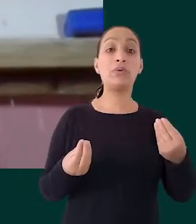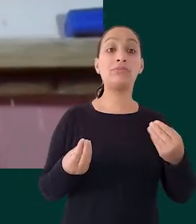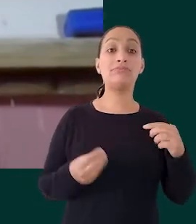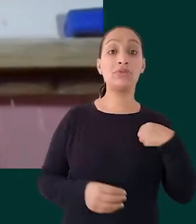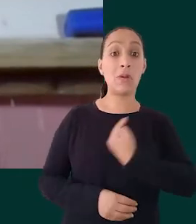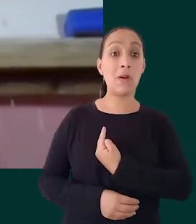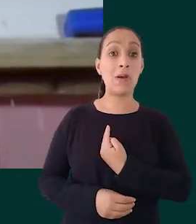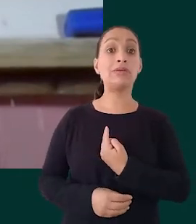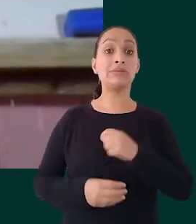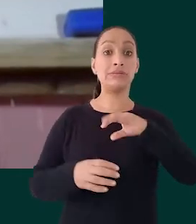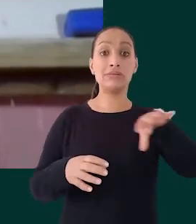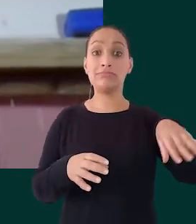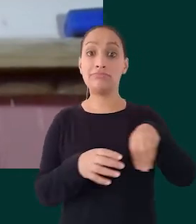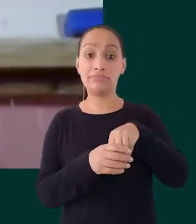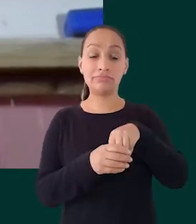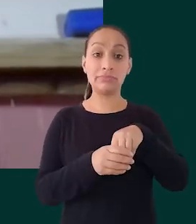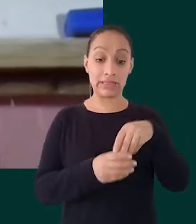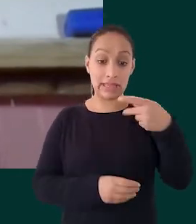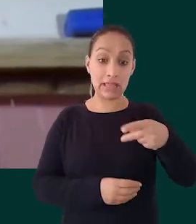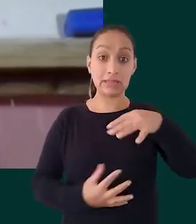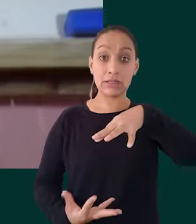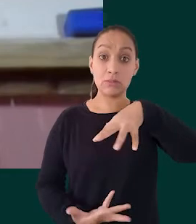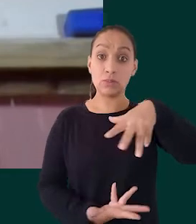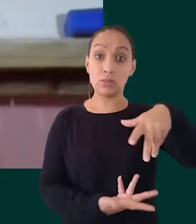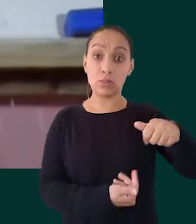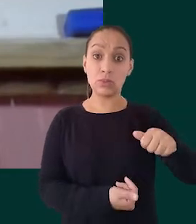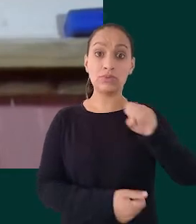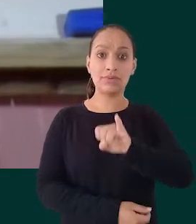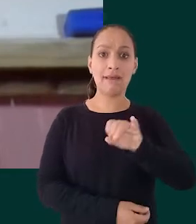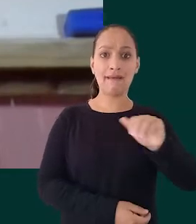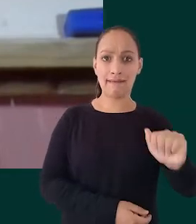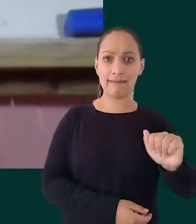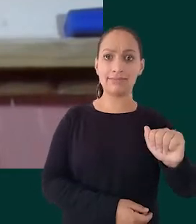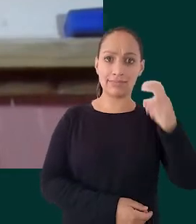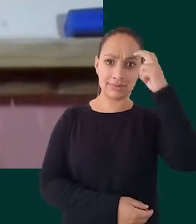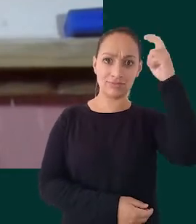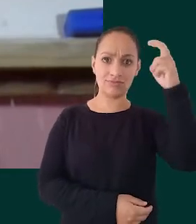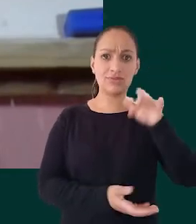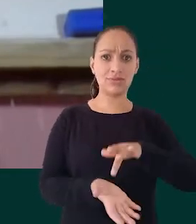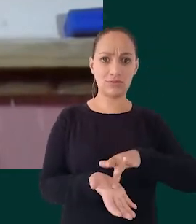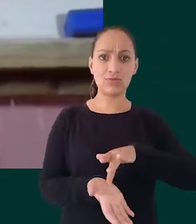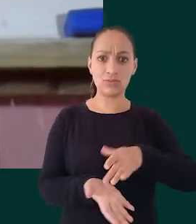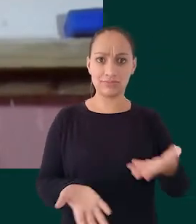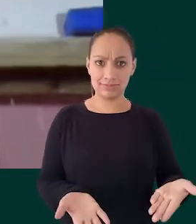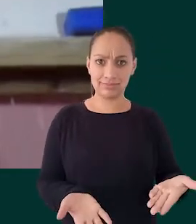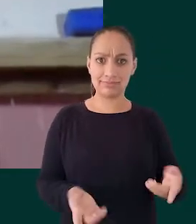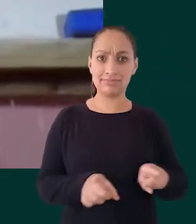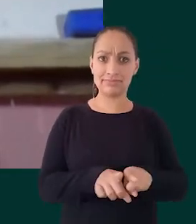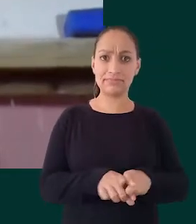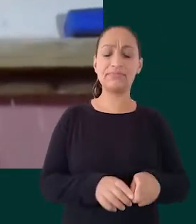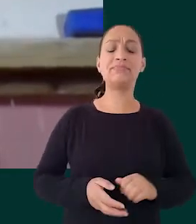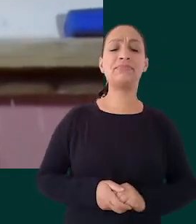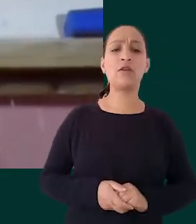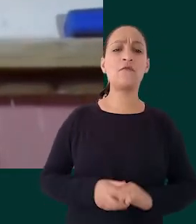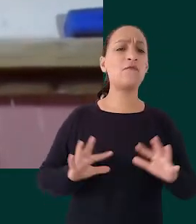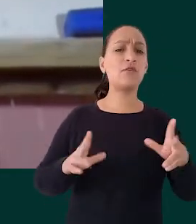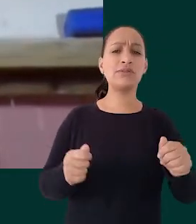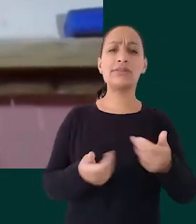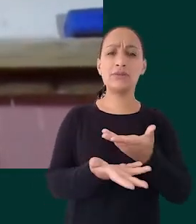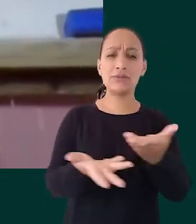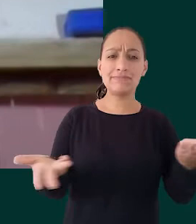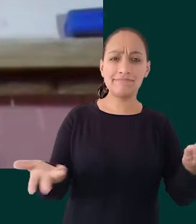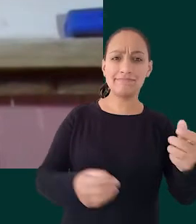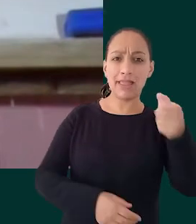nos inserir nesse mundo da inteligência artificial. Vocês todos que estão aqui com a gente,